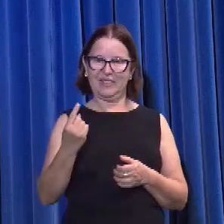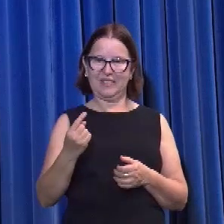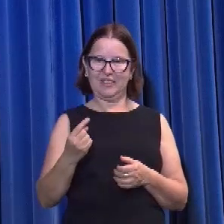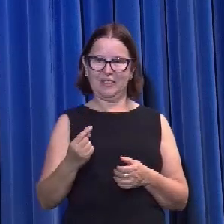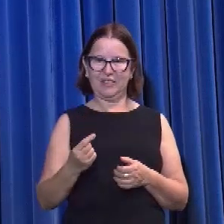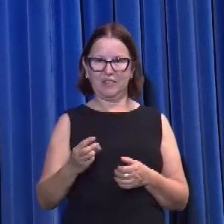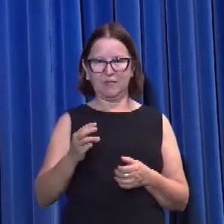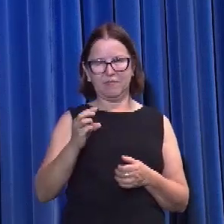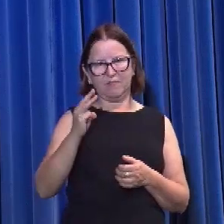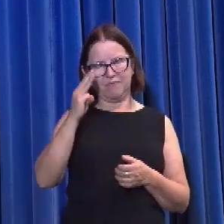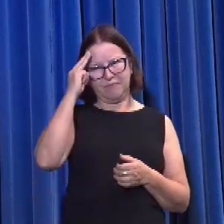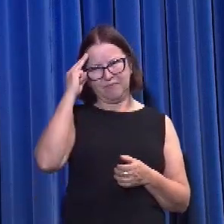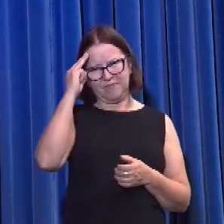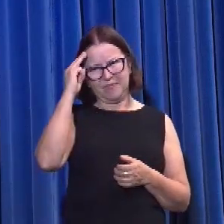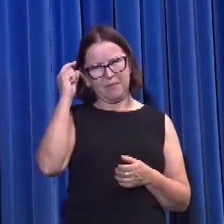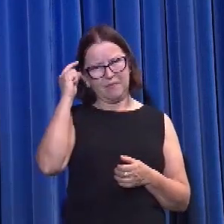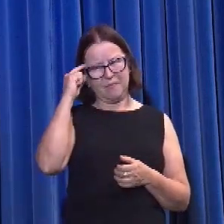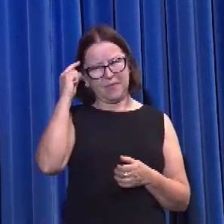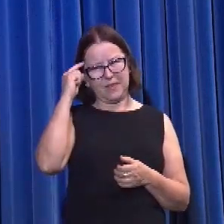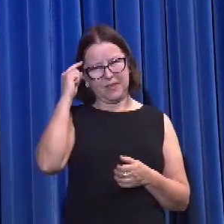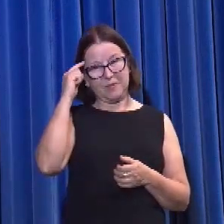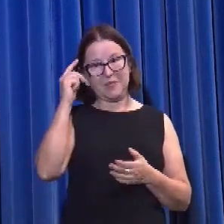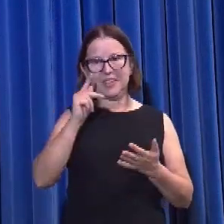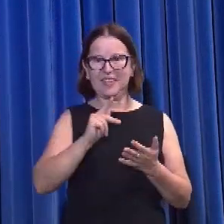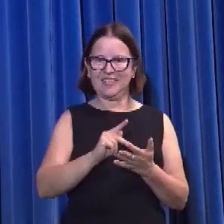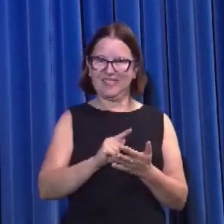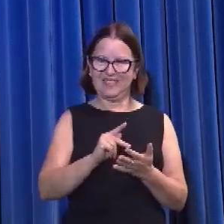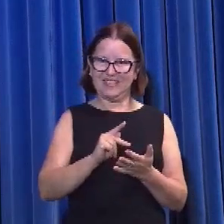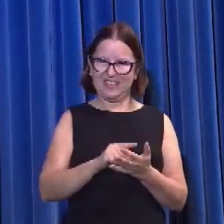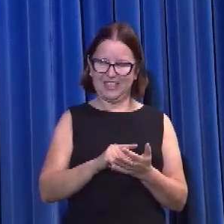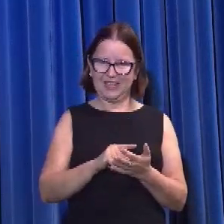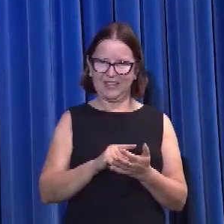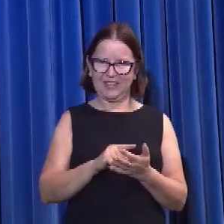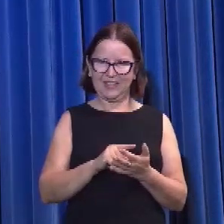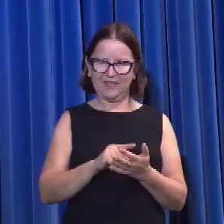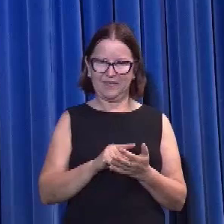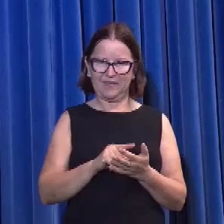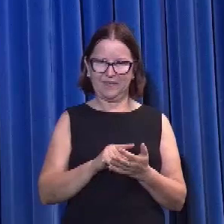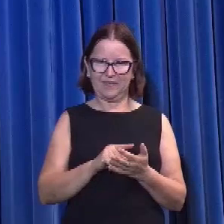refletimos e pensamos na verdade e